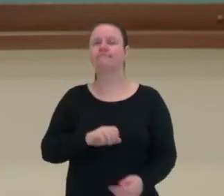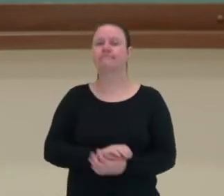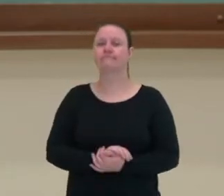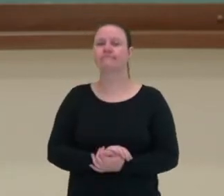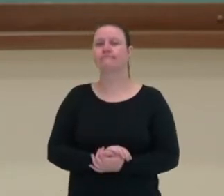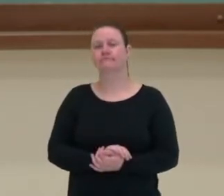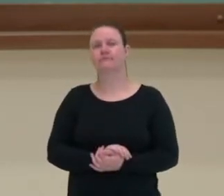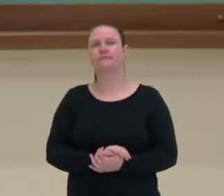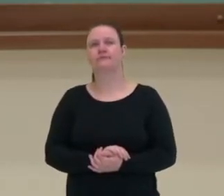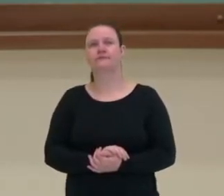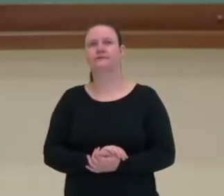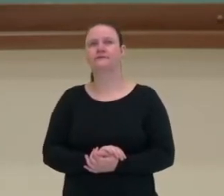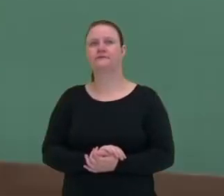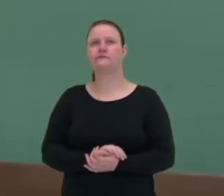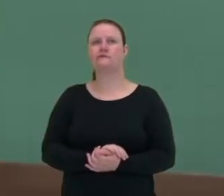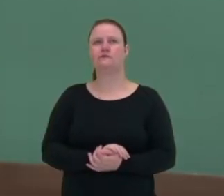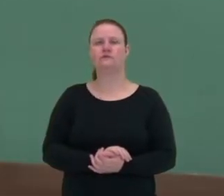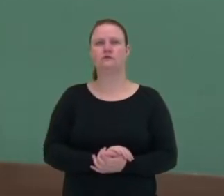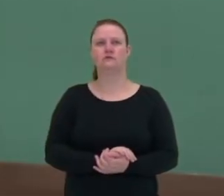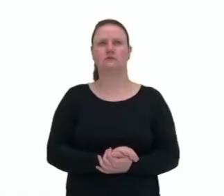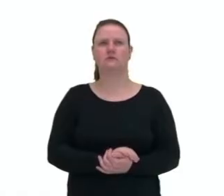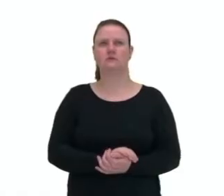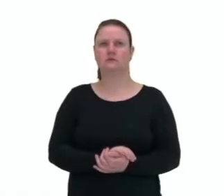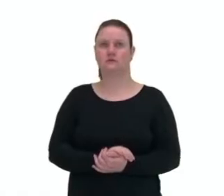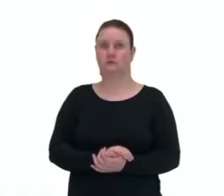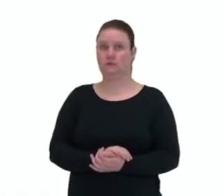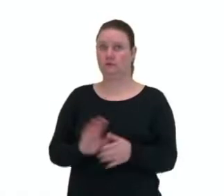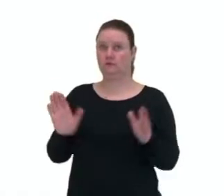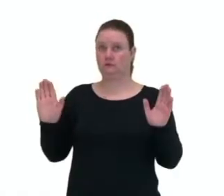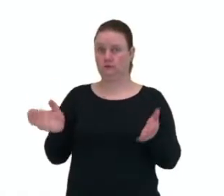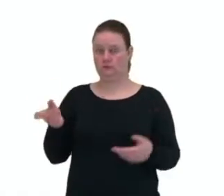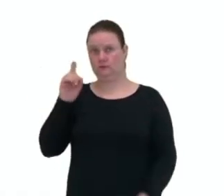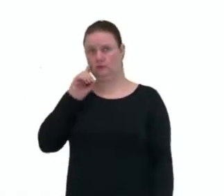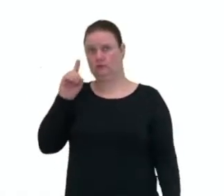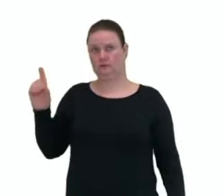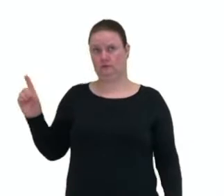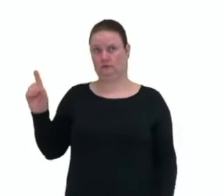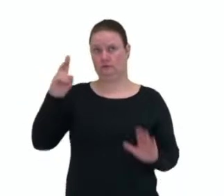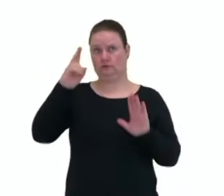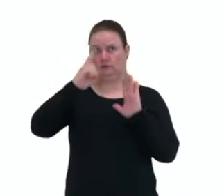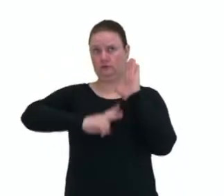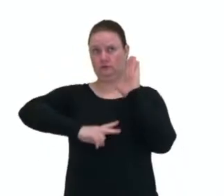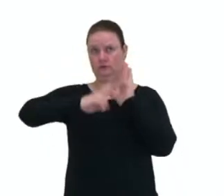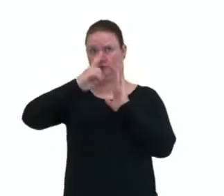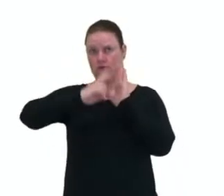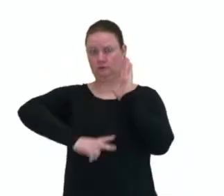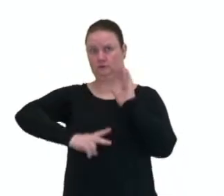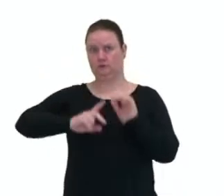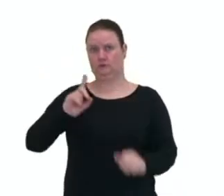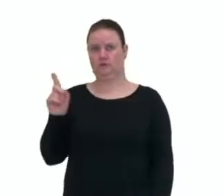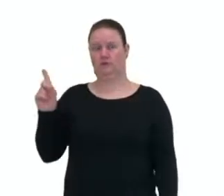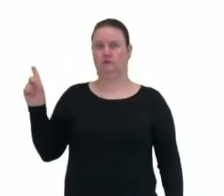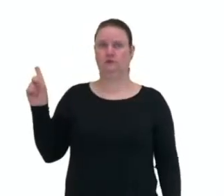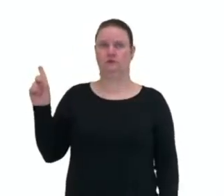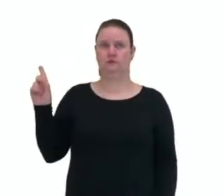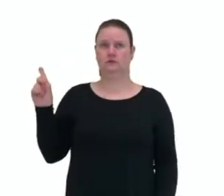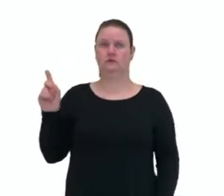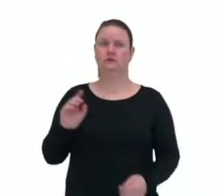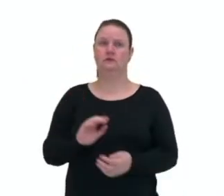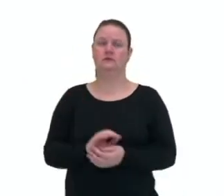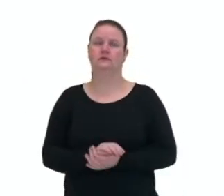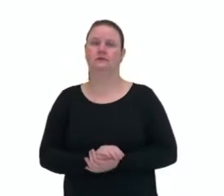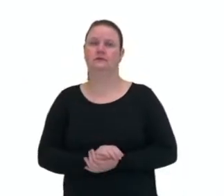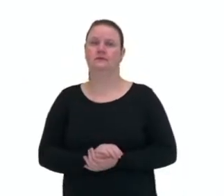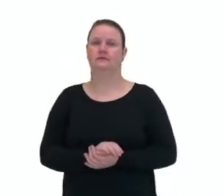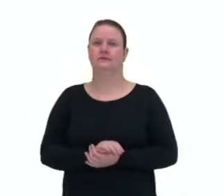anda comentando aí, tá? Na classificação das grandes invenções da humanidade, o